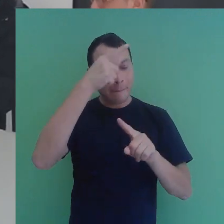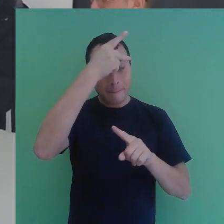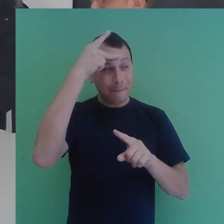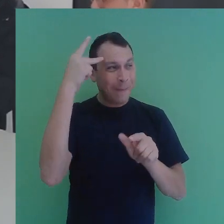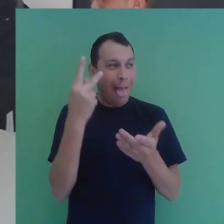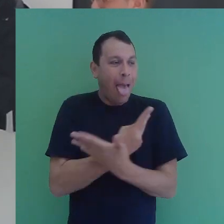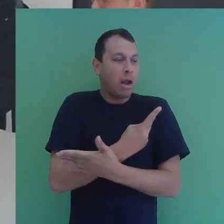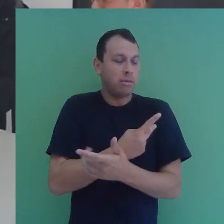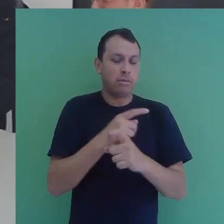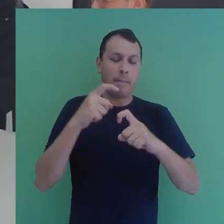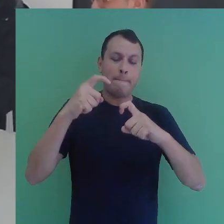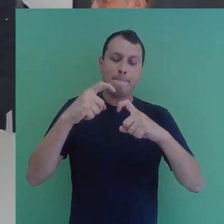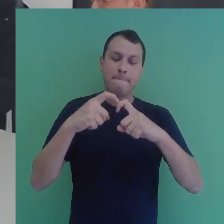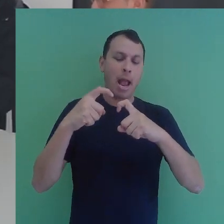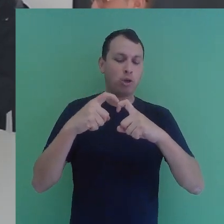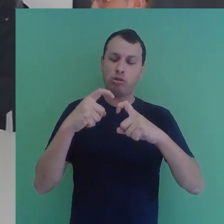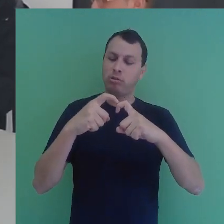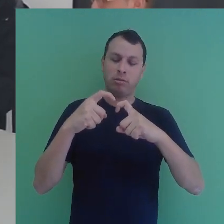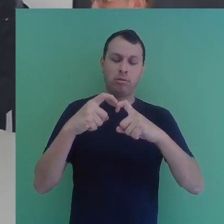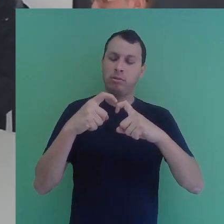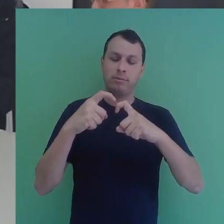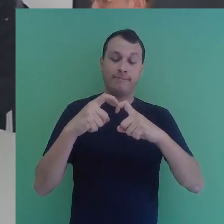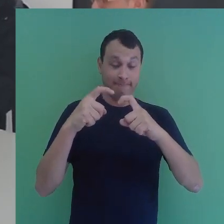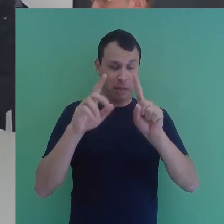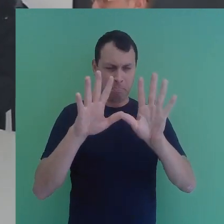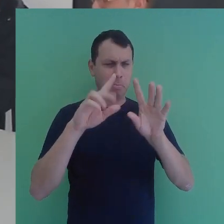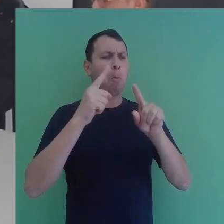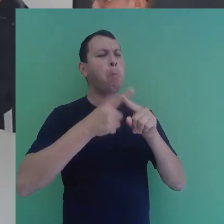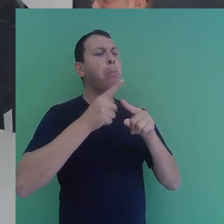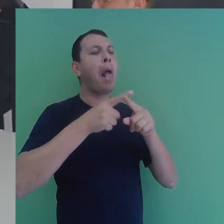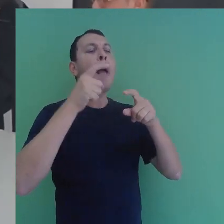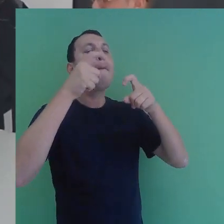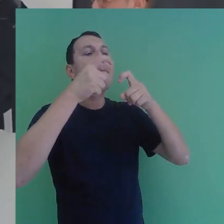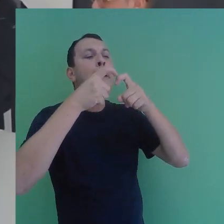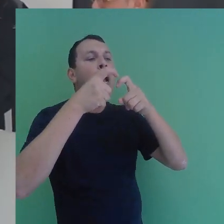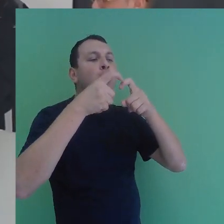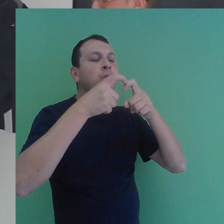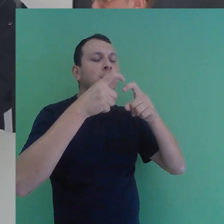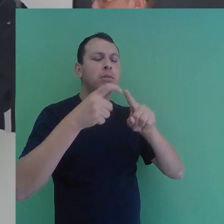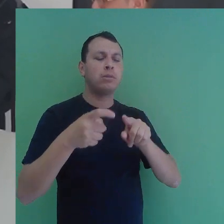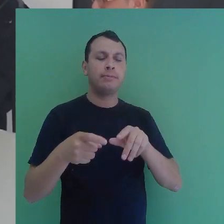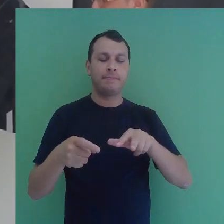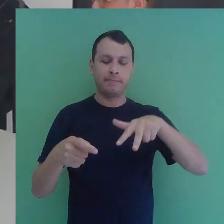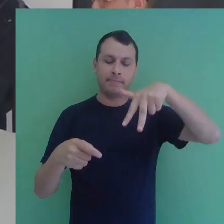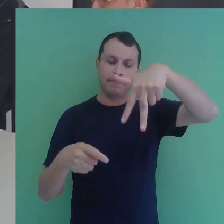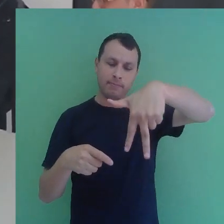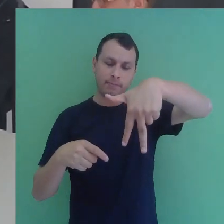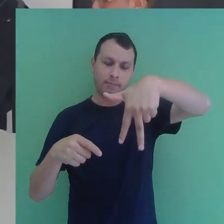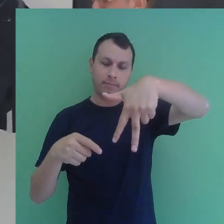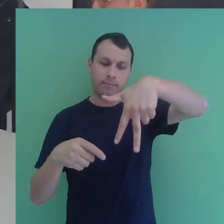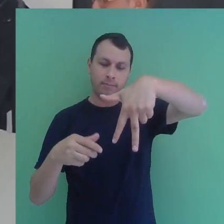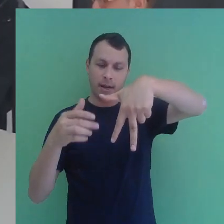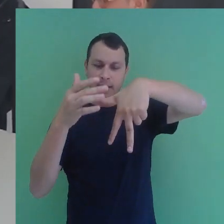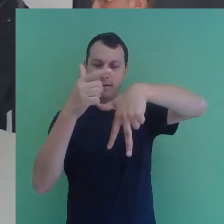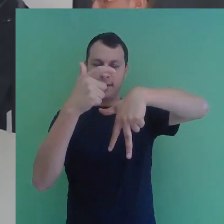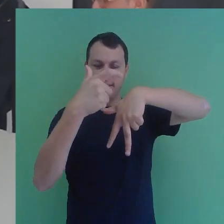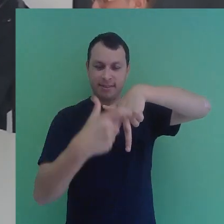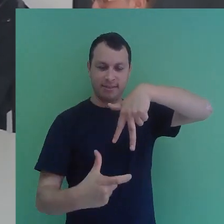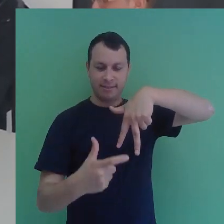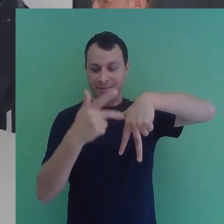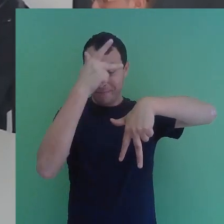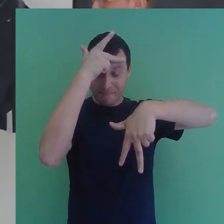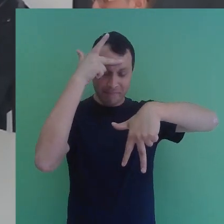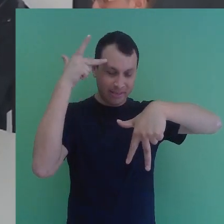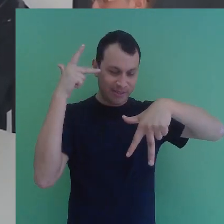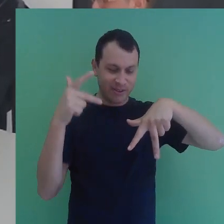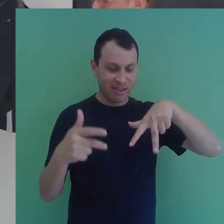O sinal de médico é assim, né? Por que o sinal de médico é assim? Ele é um sinal bem característico, porque antigamente